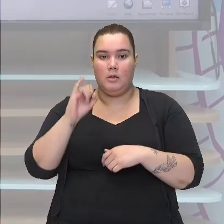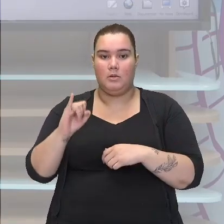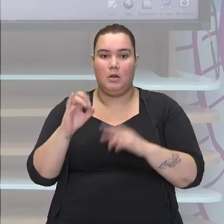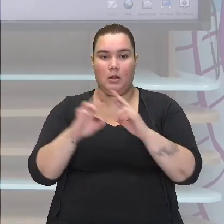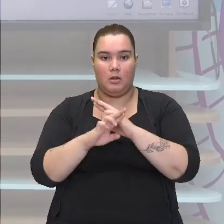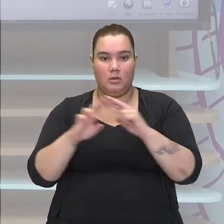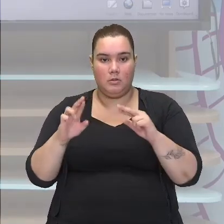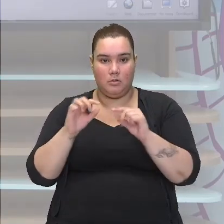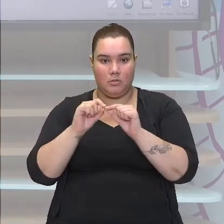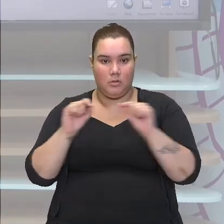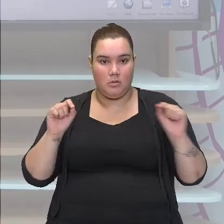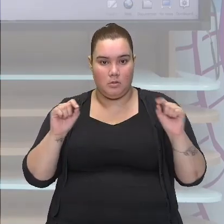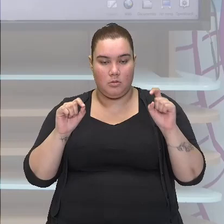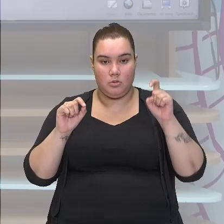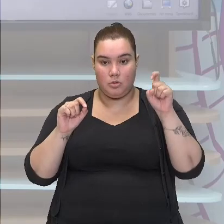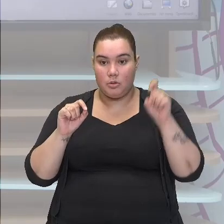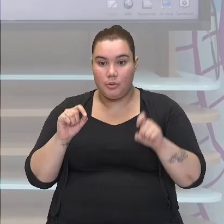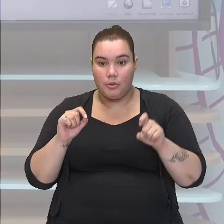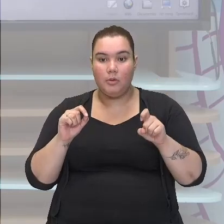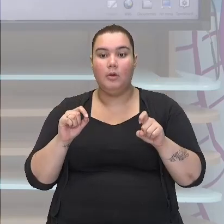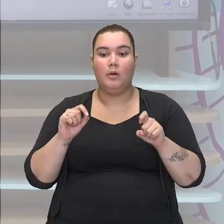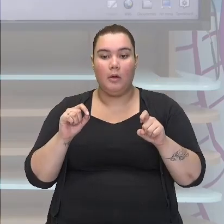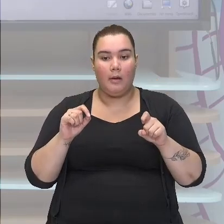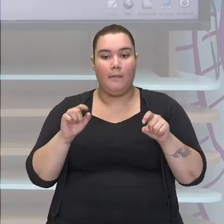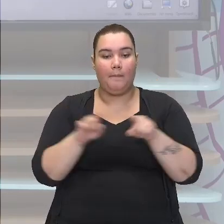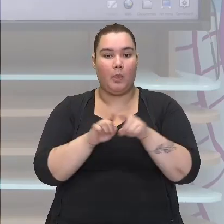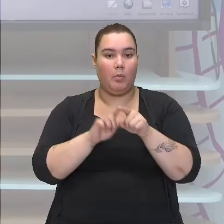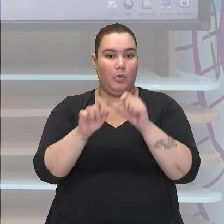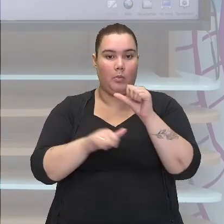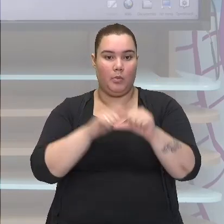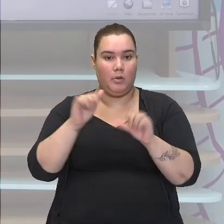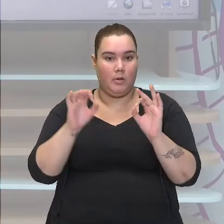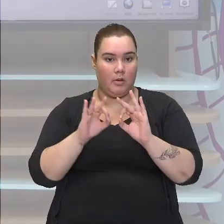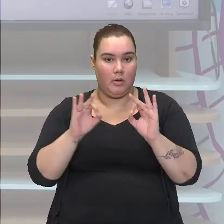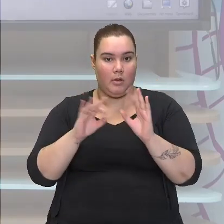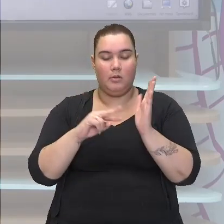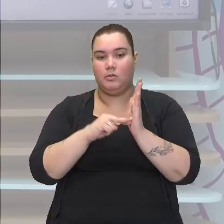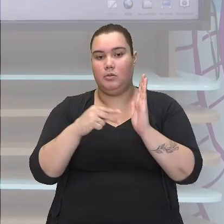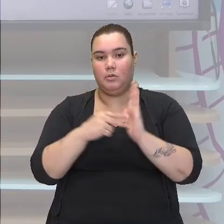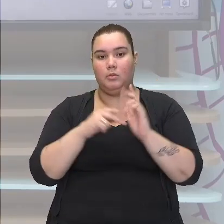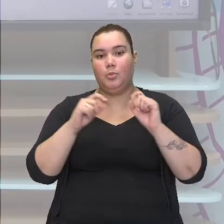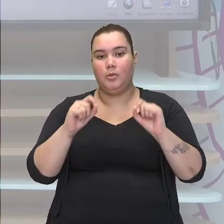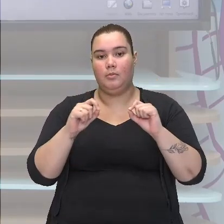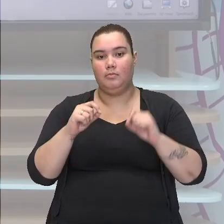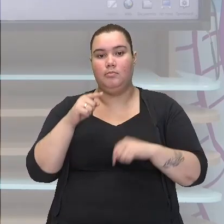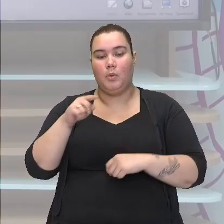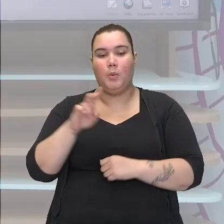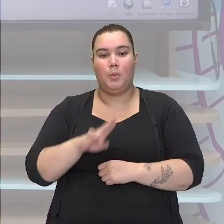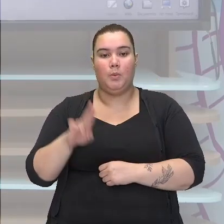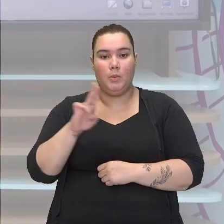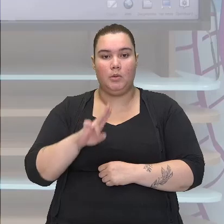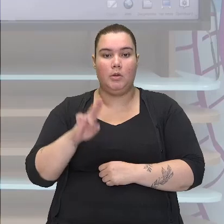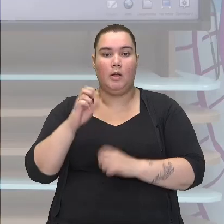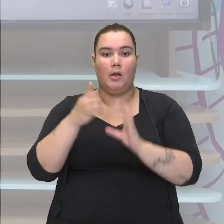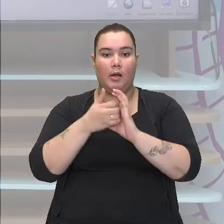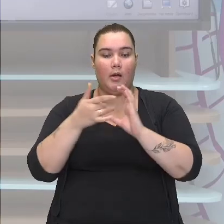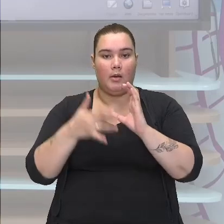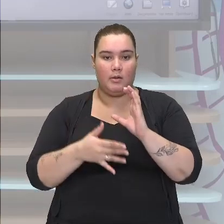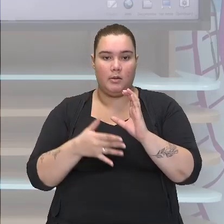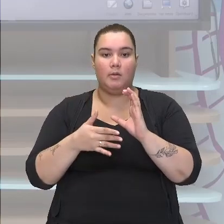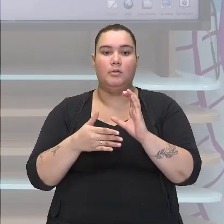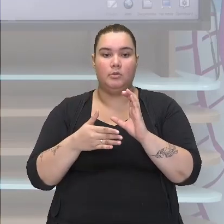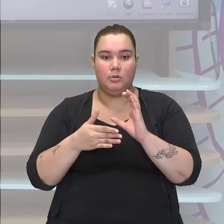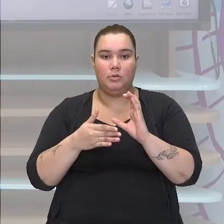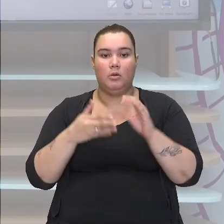X e é ponto a ponto, ela também não vai ficar distorcida. Então, significa que você vai trabalhar com as coordenadas